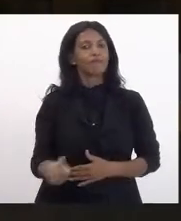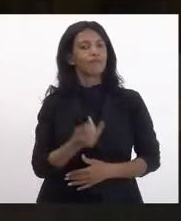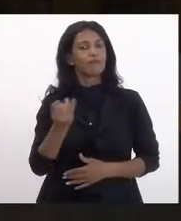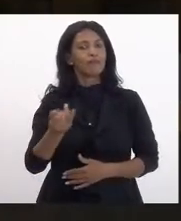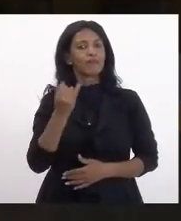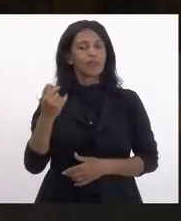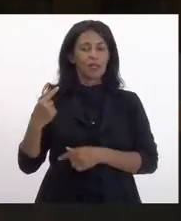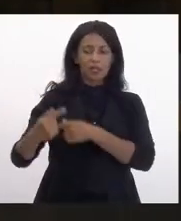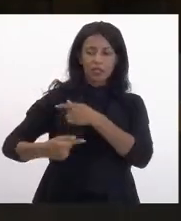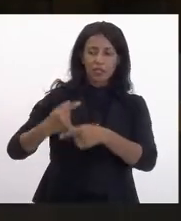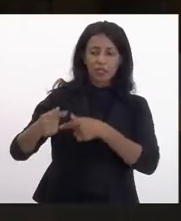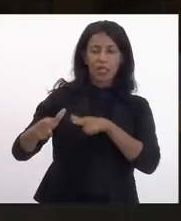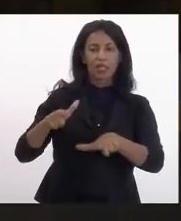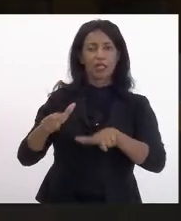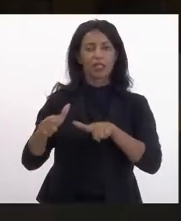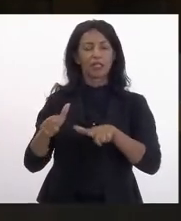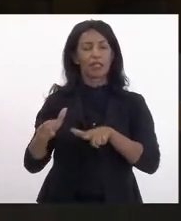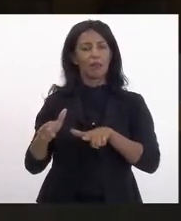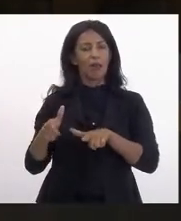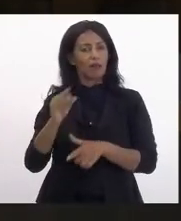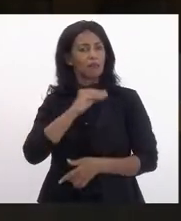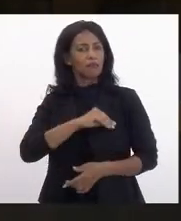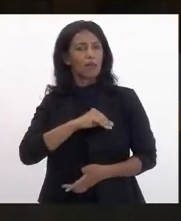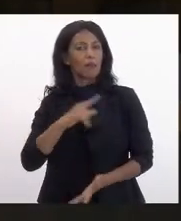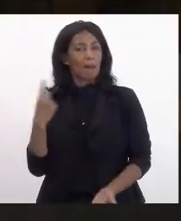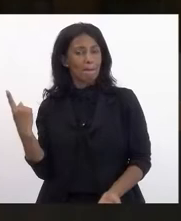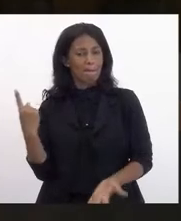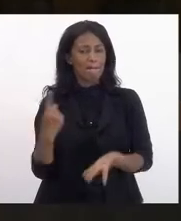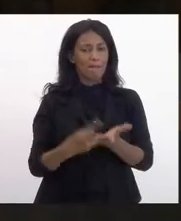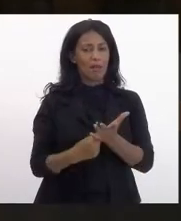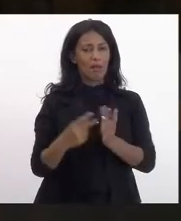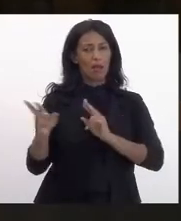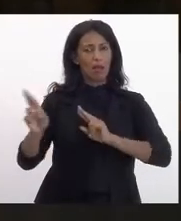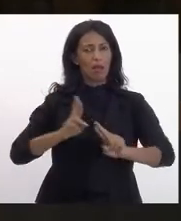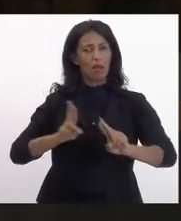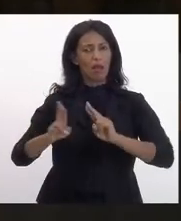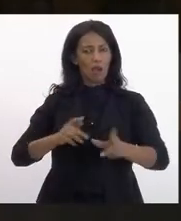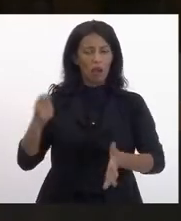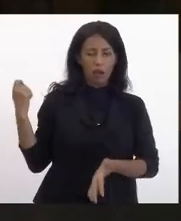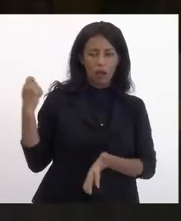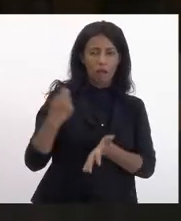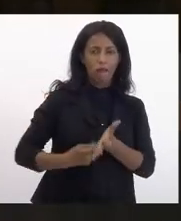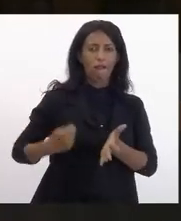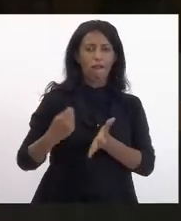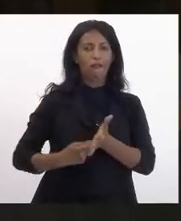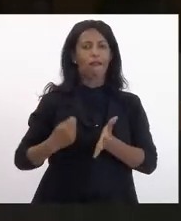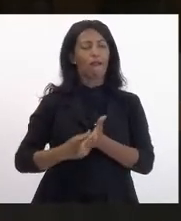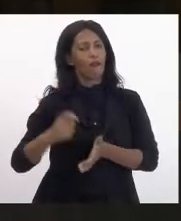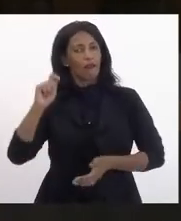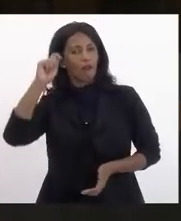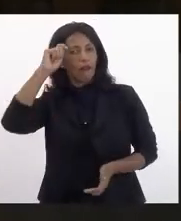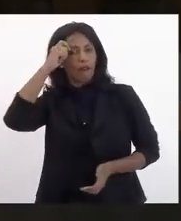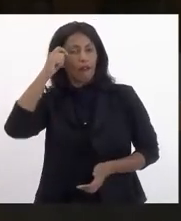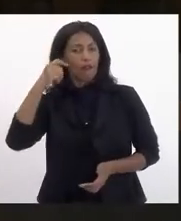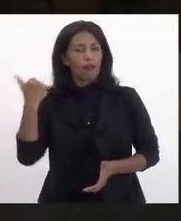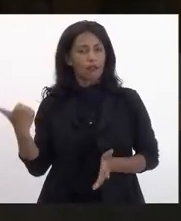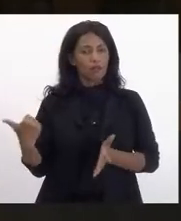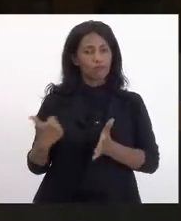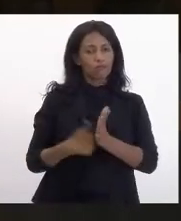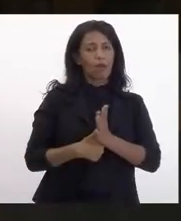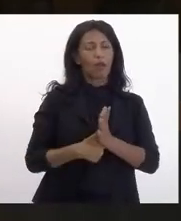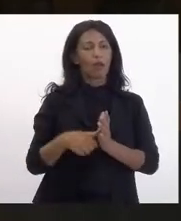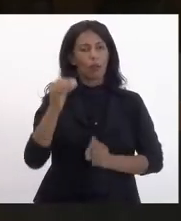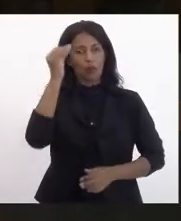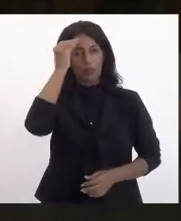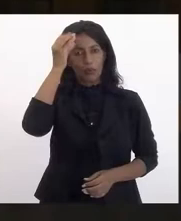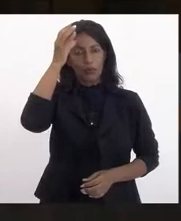para gerar trabalho e renda, mas para marcar a nossa relação de resistência da negritude e da sua identidade